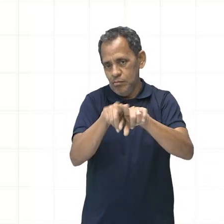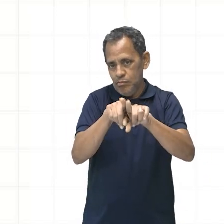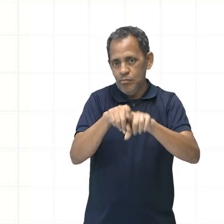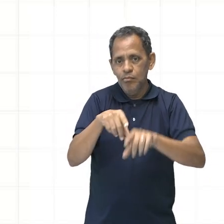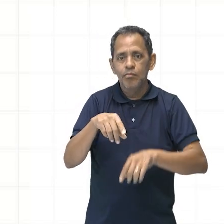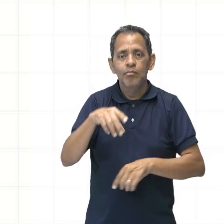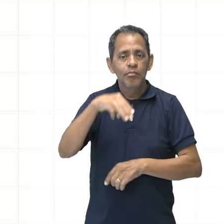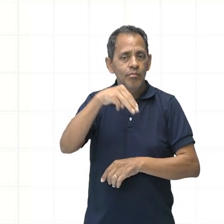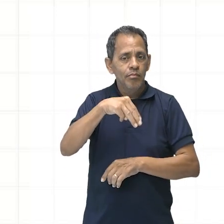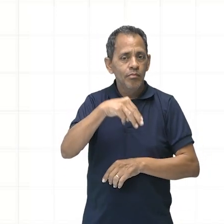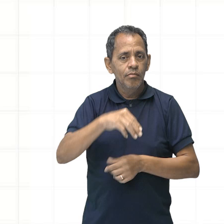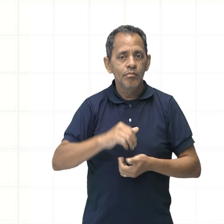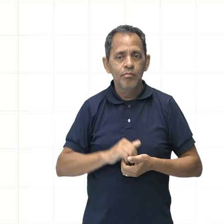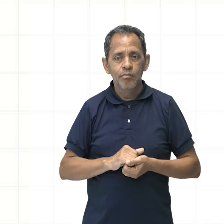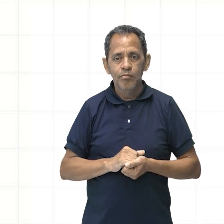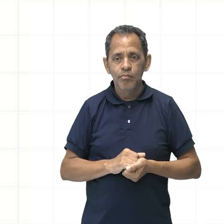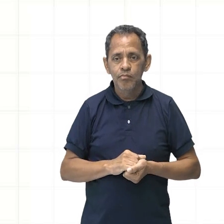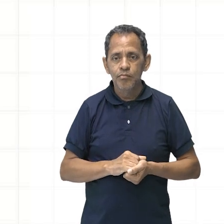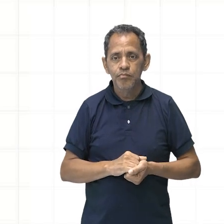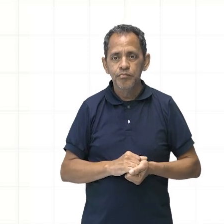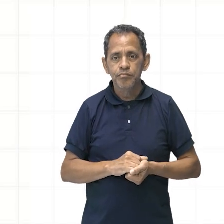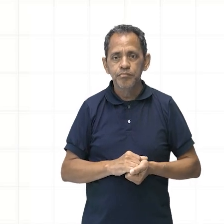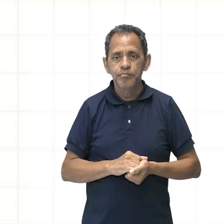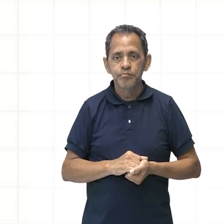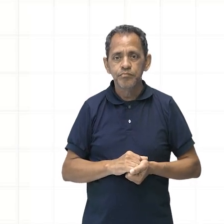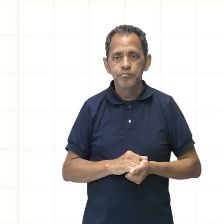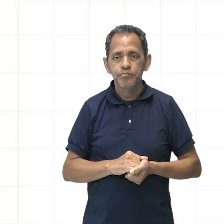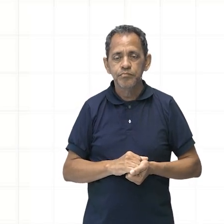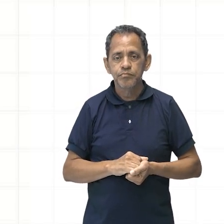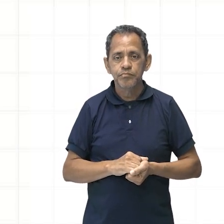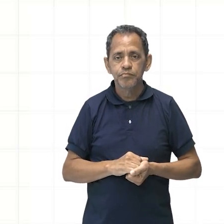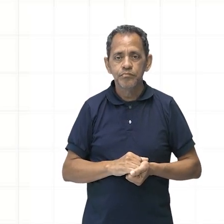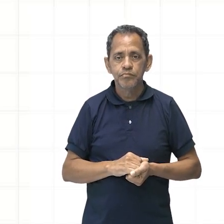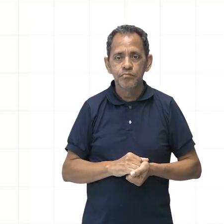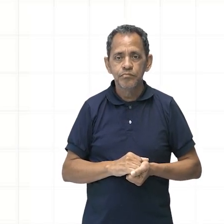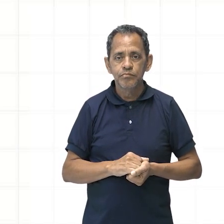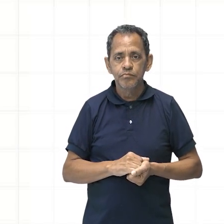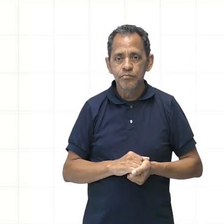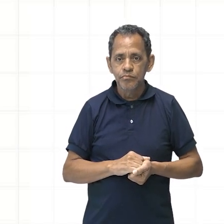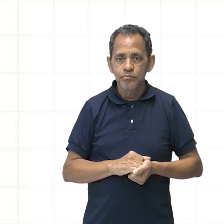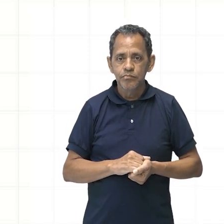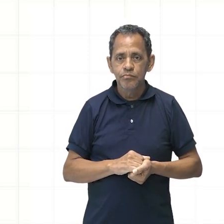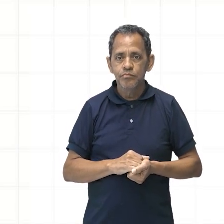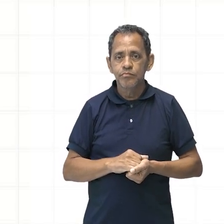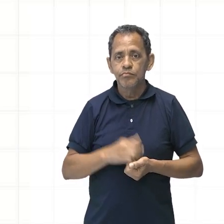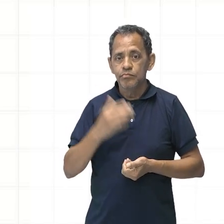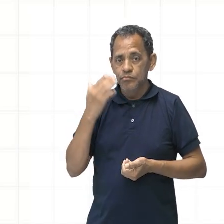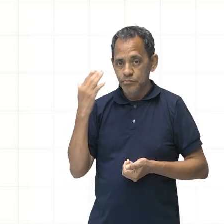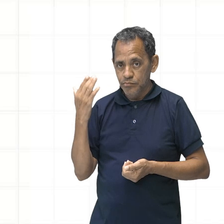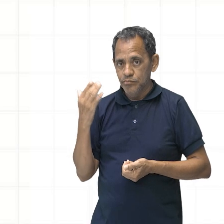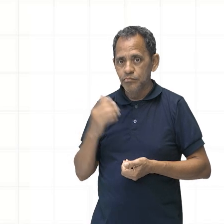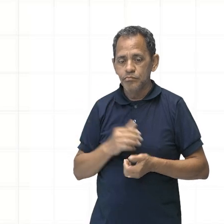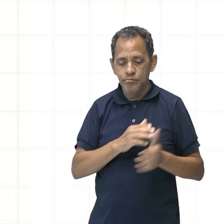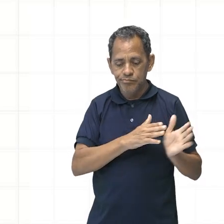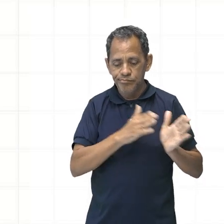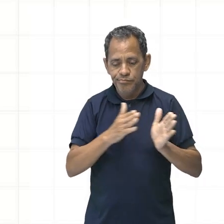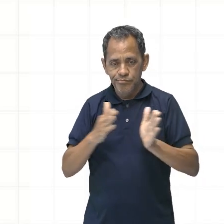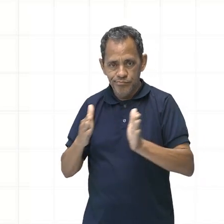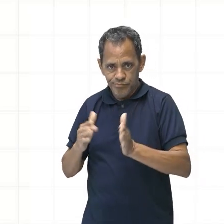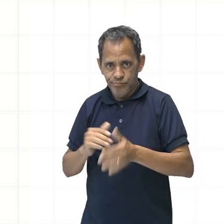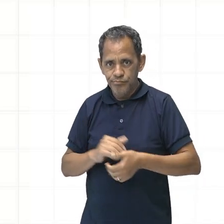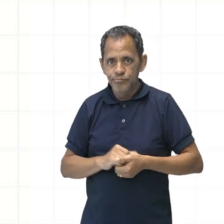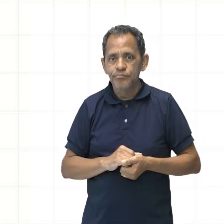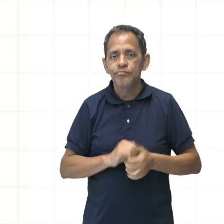metro. Se eu também poderia trabalhar com tudo em centímetros. Beleza? Então, vamos lá acompanhar a resolução.